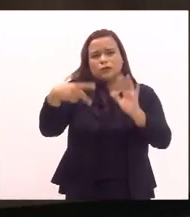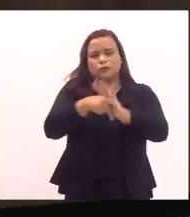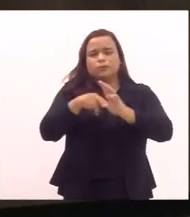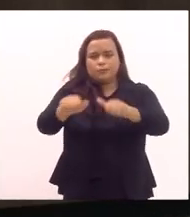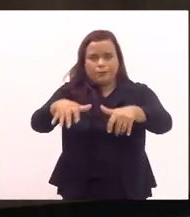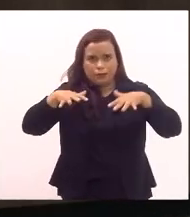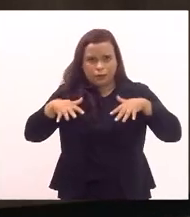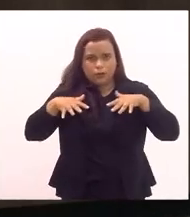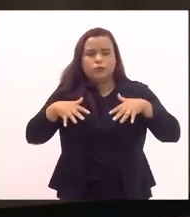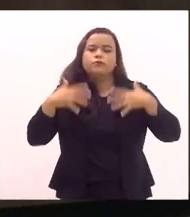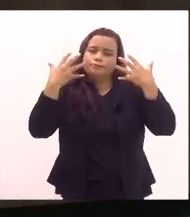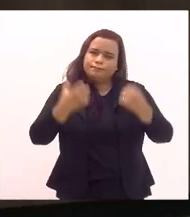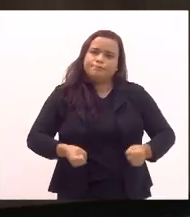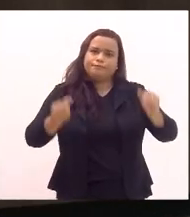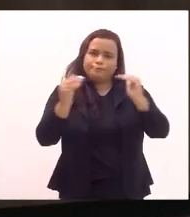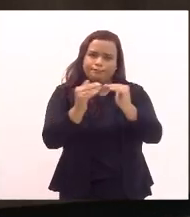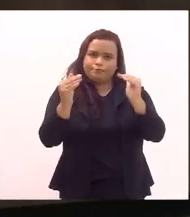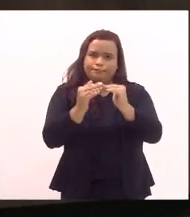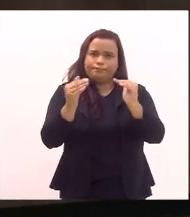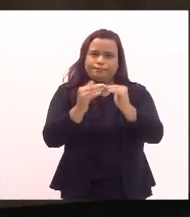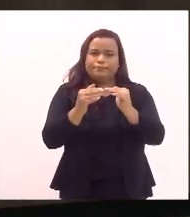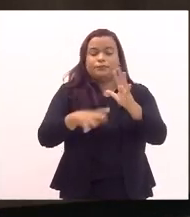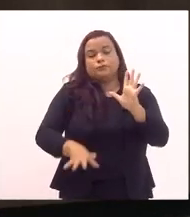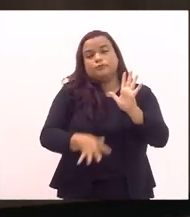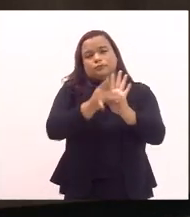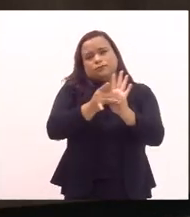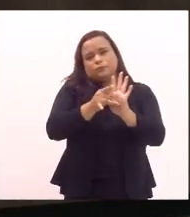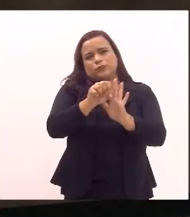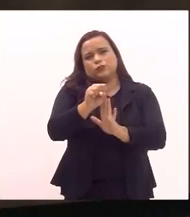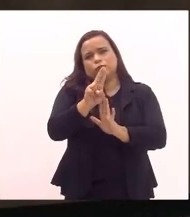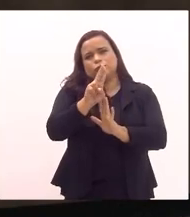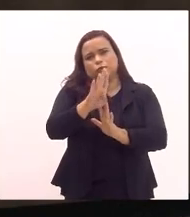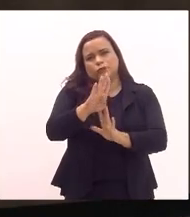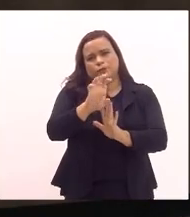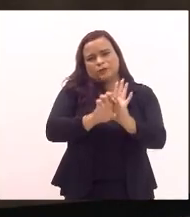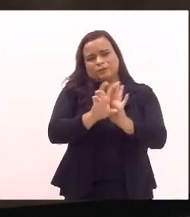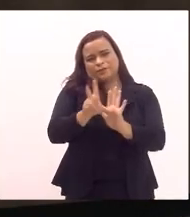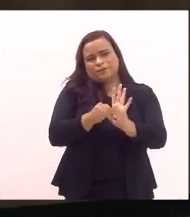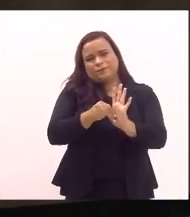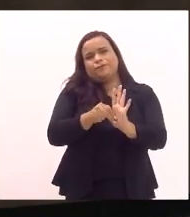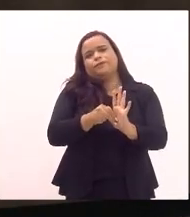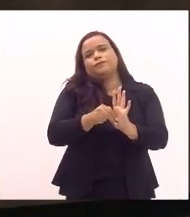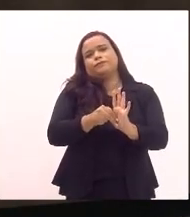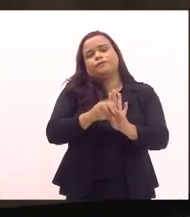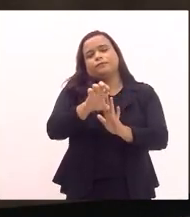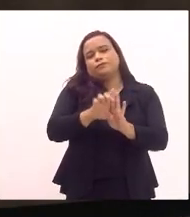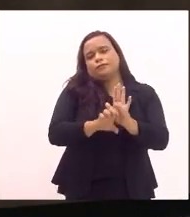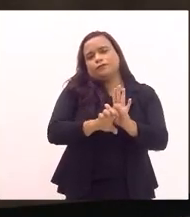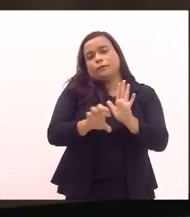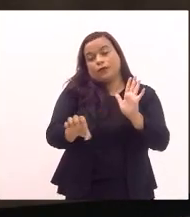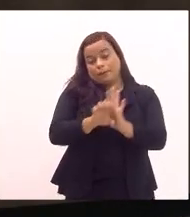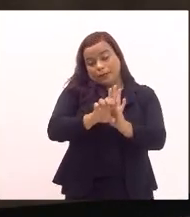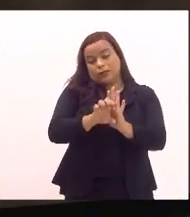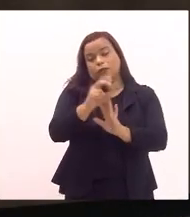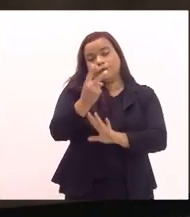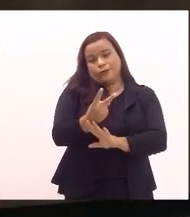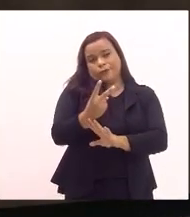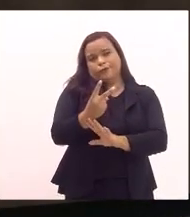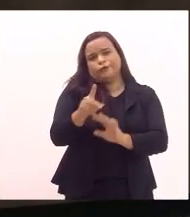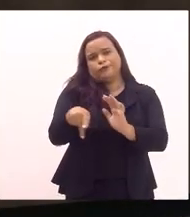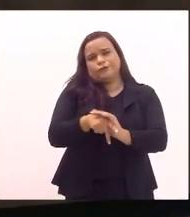plenário favorável com subemenda aglutinativa as emendas nº 2 da comissão de cultura